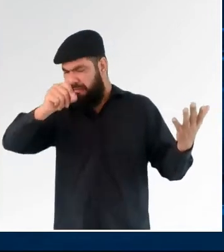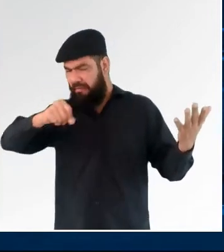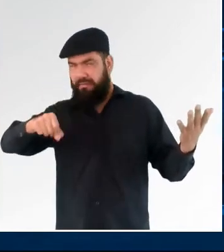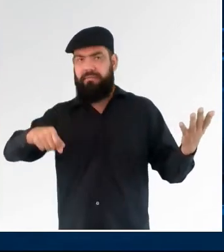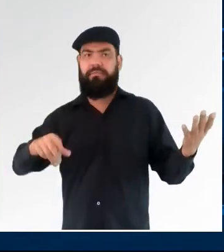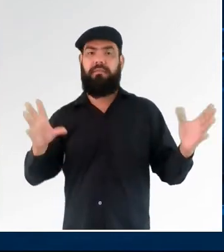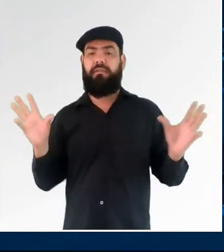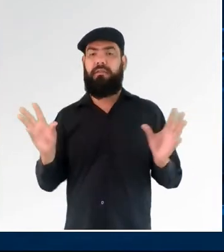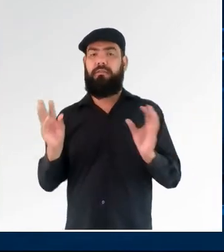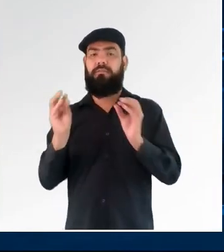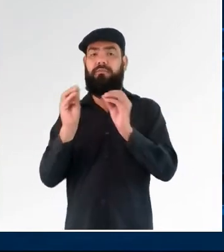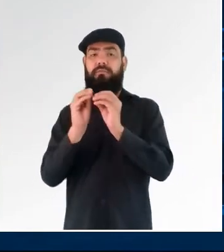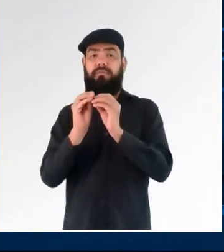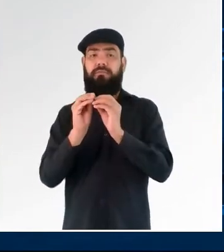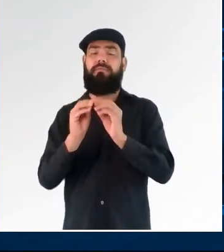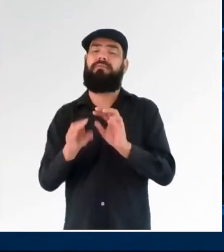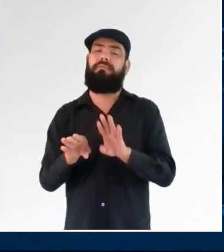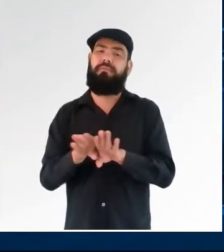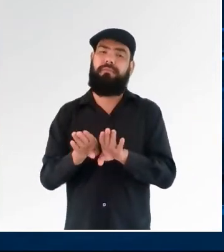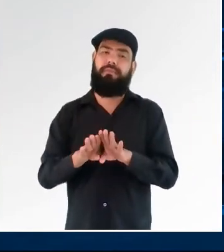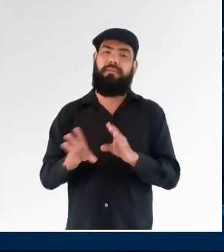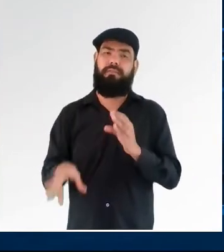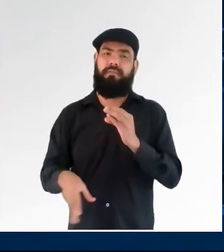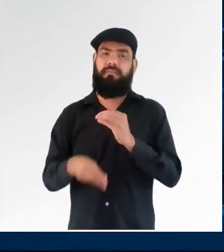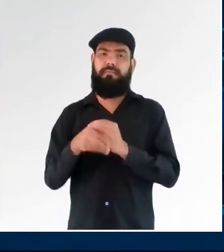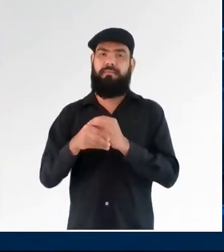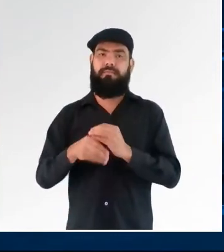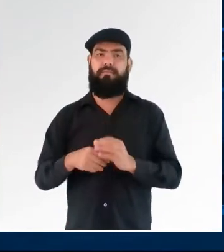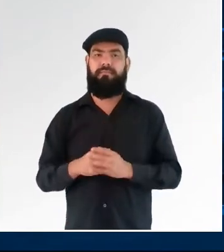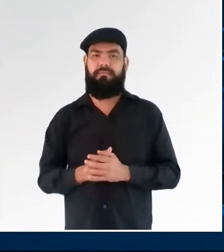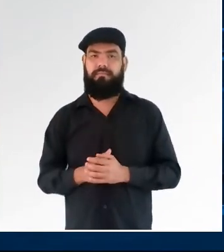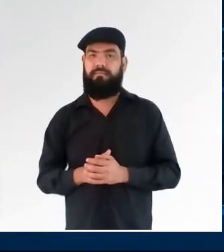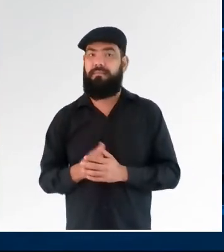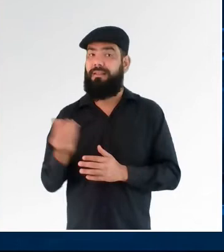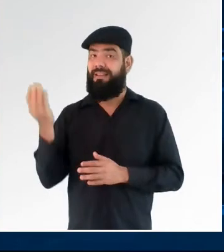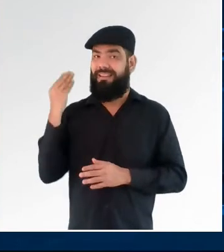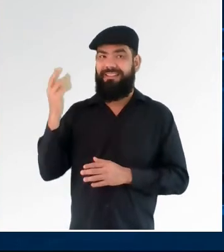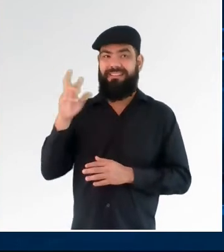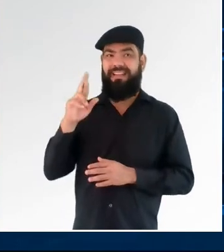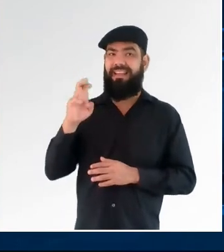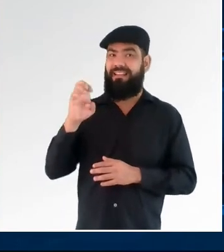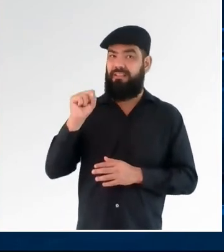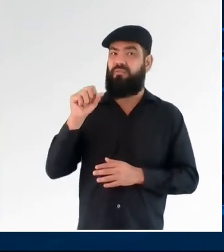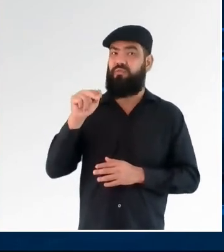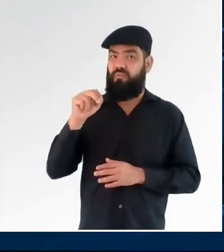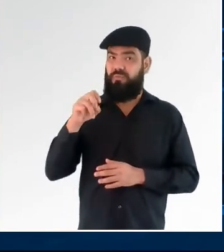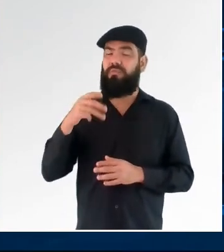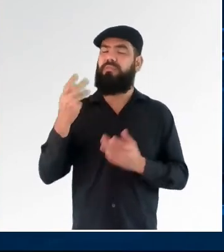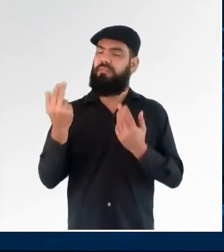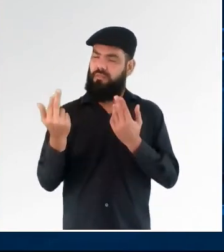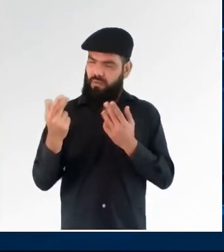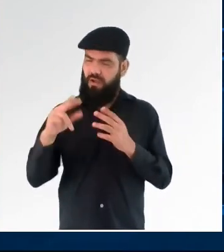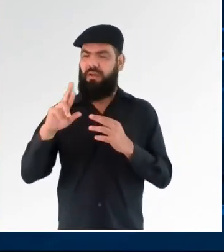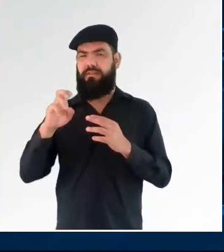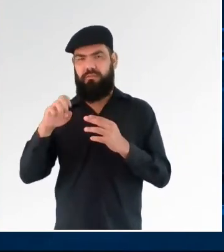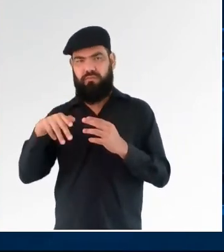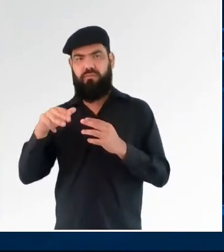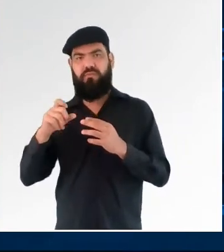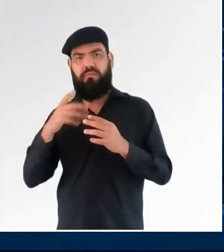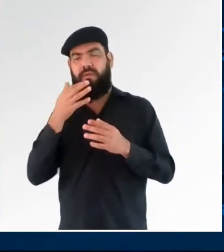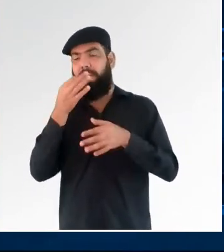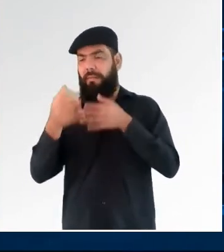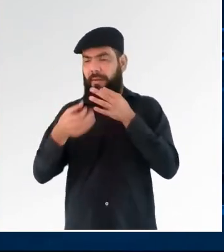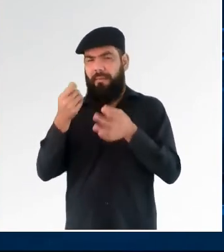fazer um resumo. Notem aqui que nós trabalhamos resumo. Então você vai fazer um pequeno resumo, expor o conteúdo da obra que você